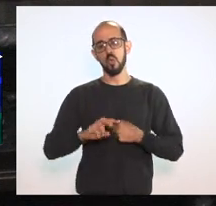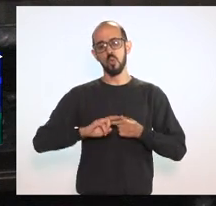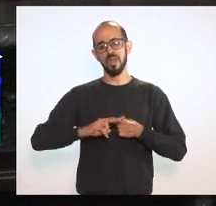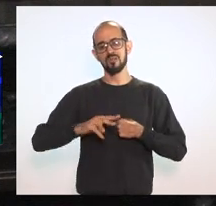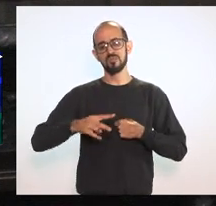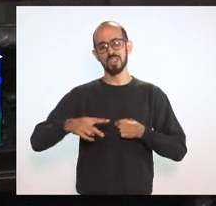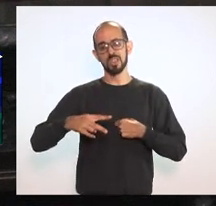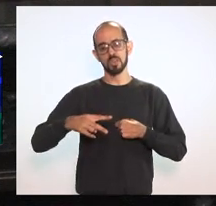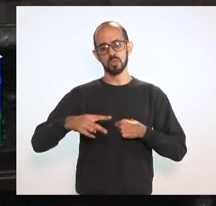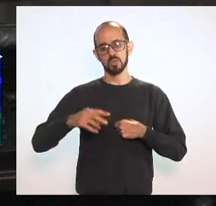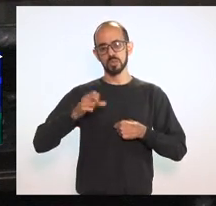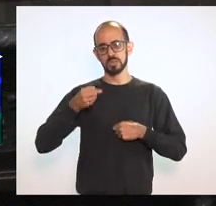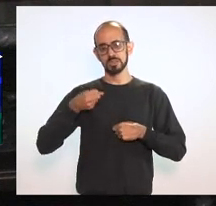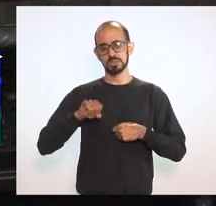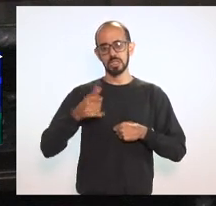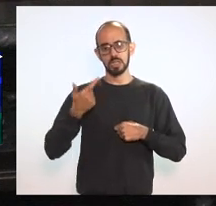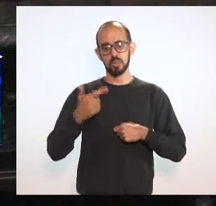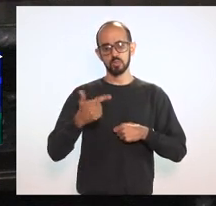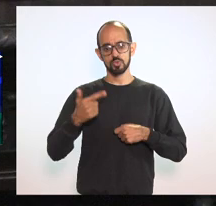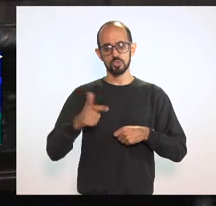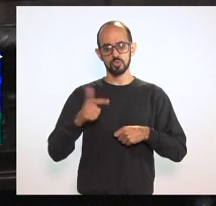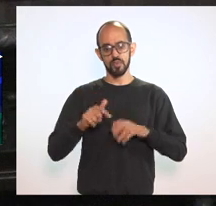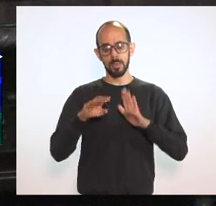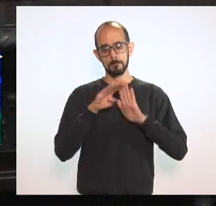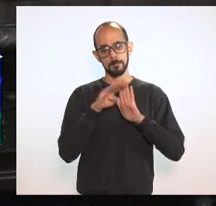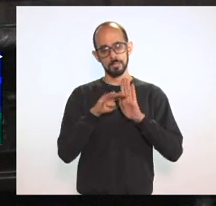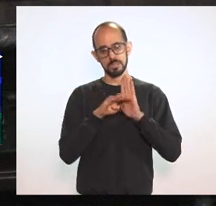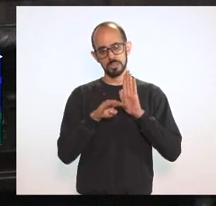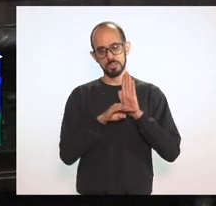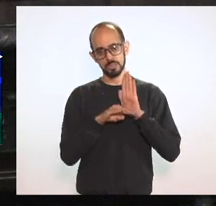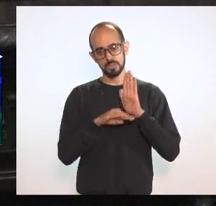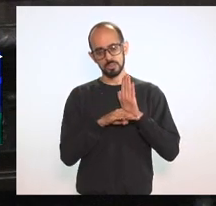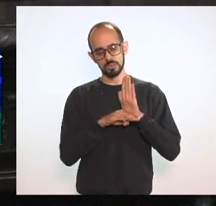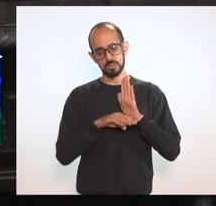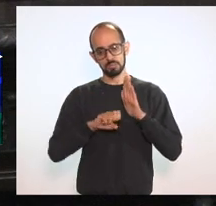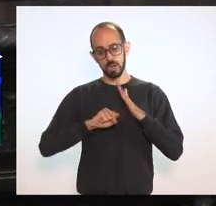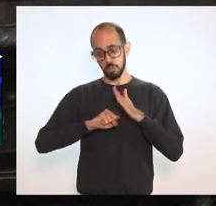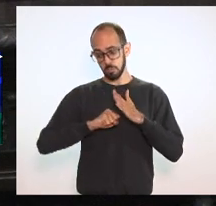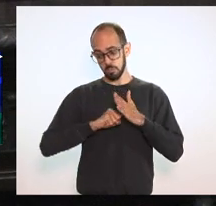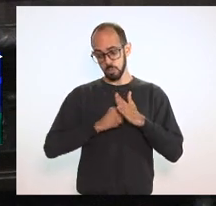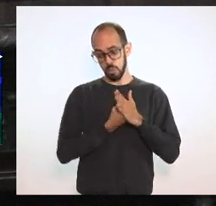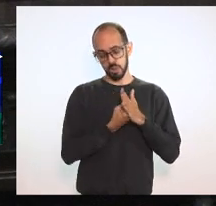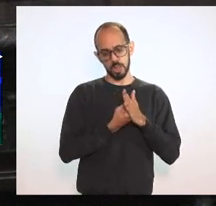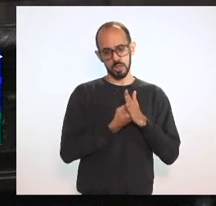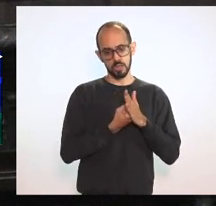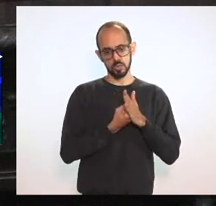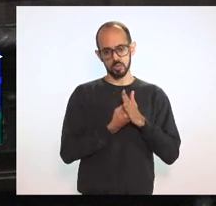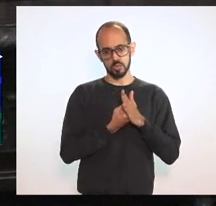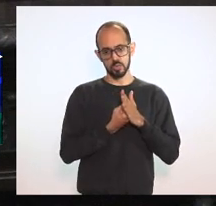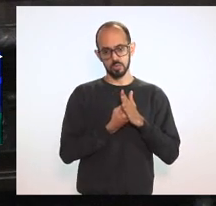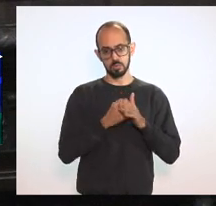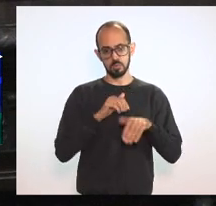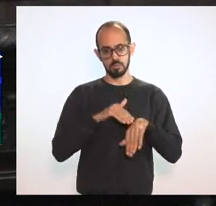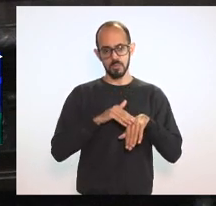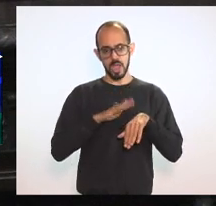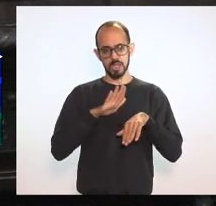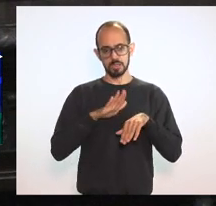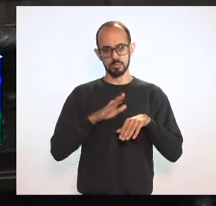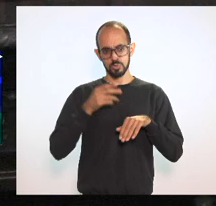for associado adoção de medidas restritivas o mais o máximo possível